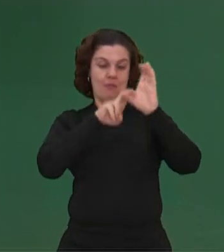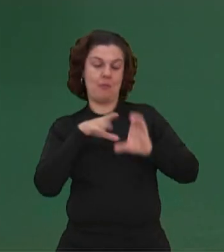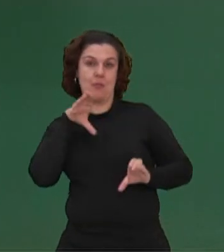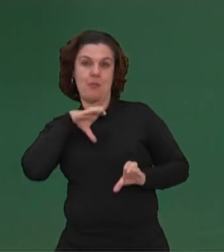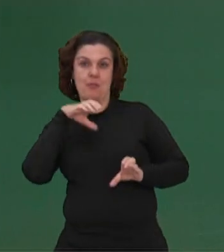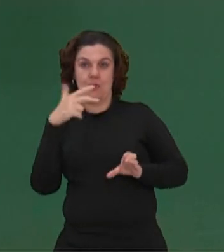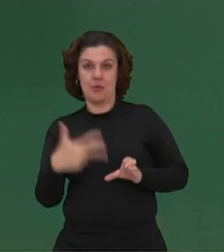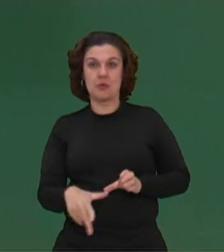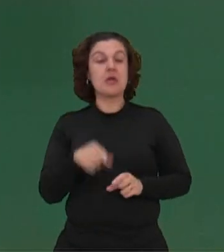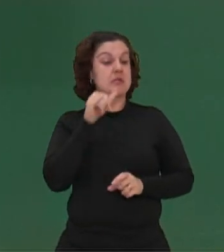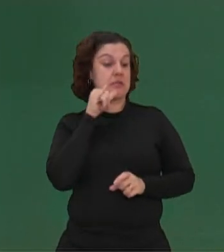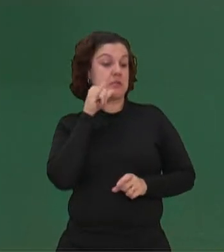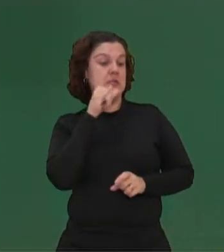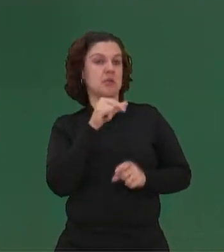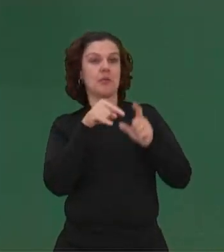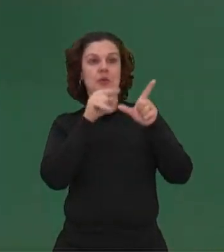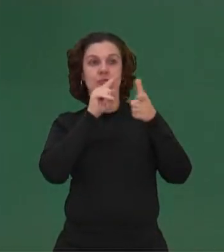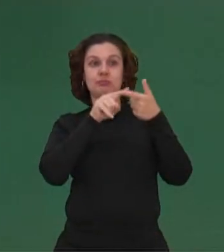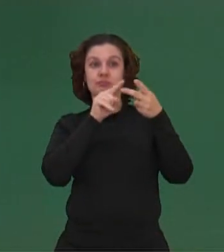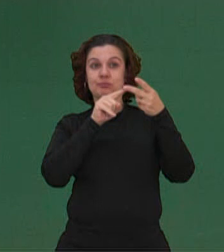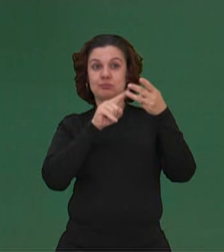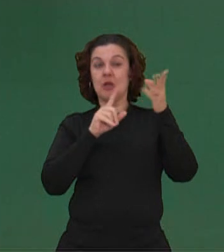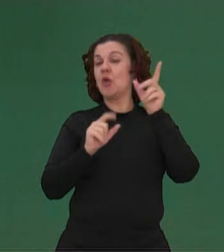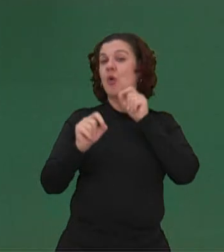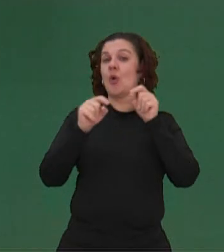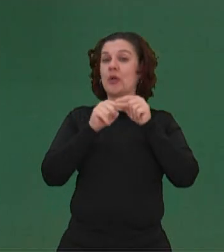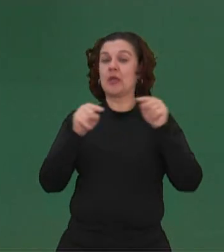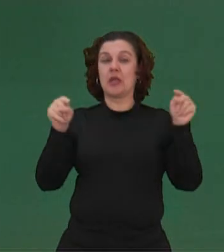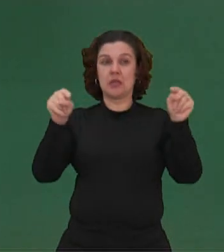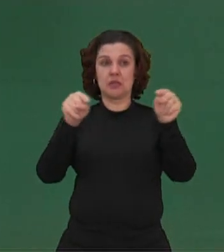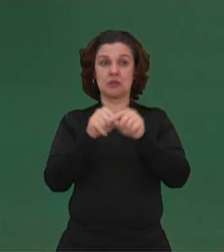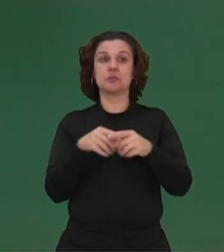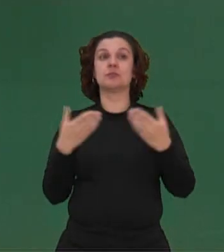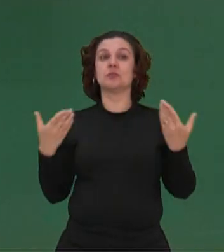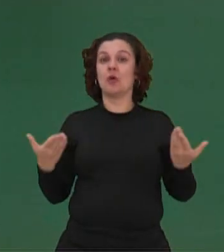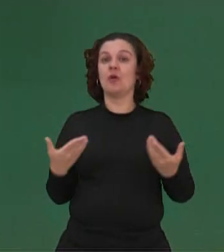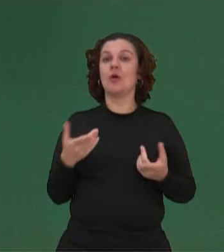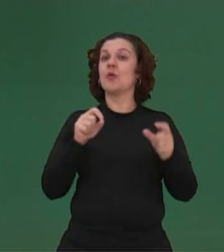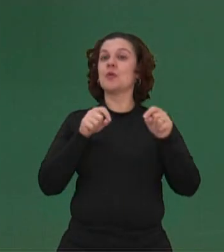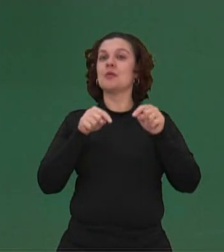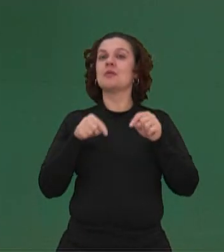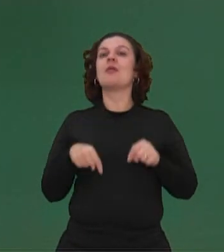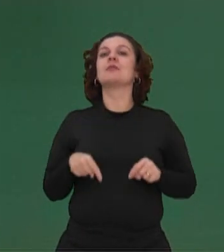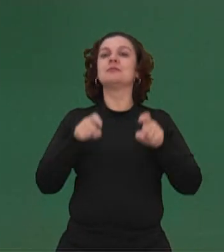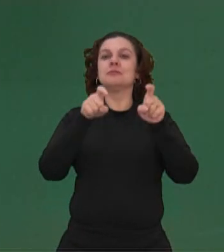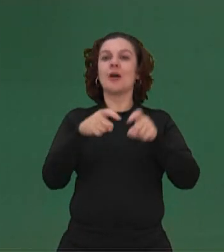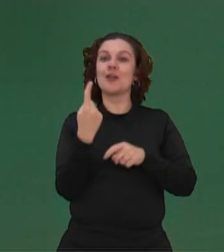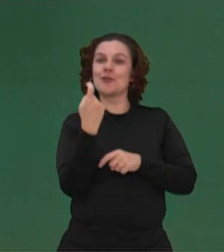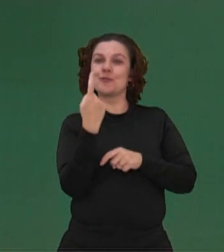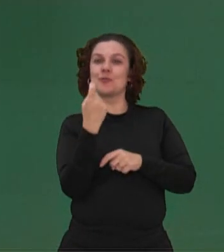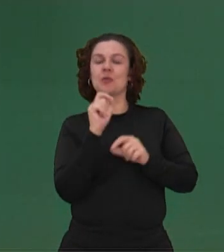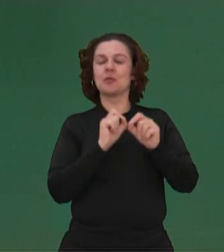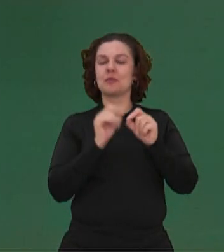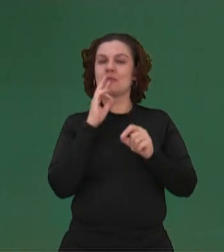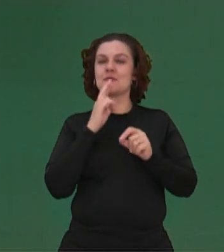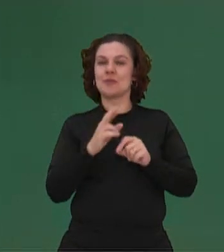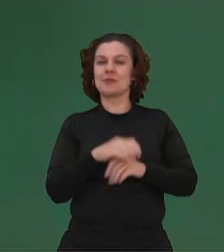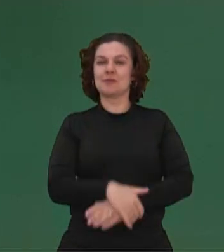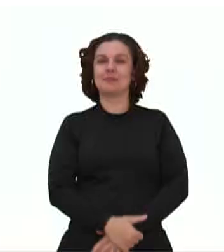Essa imagem exemplifica alguns elementos de uma plantation. Então, responda essa pergunta olhando essa imagem.